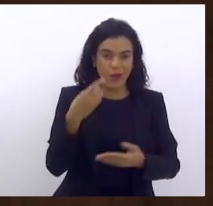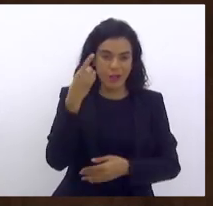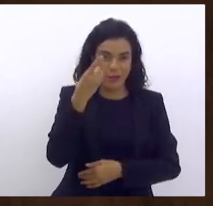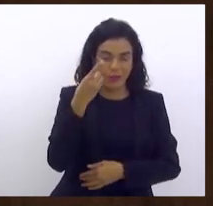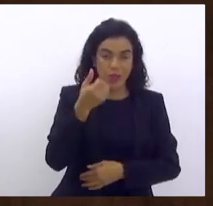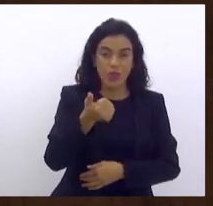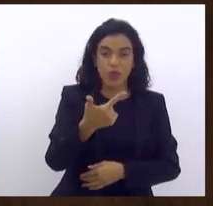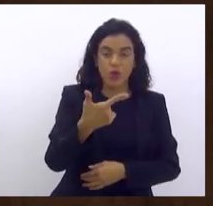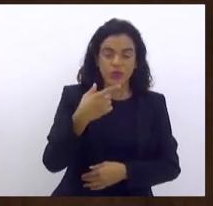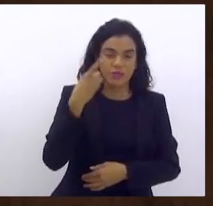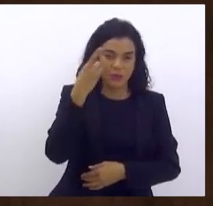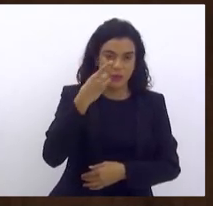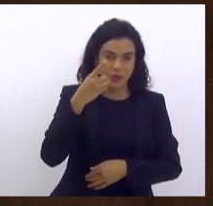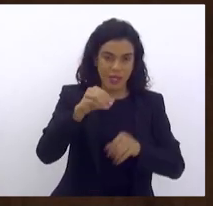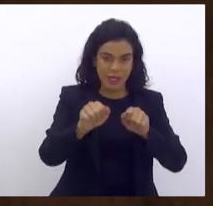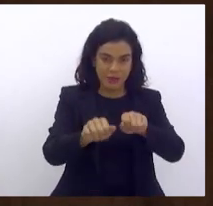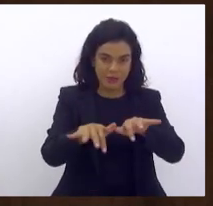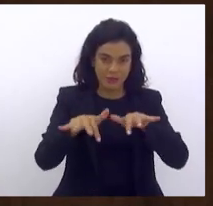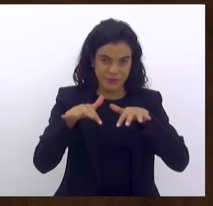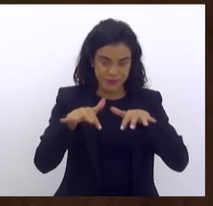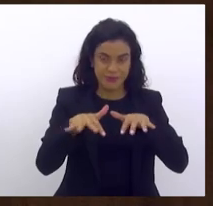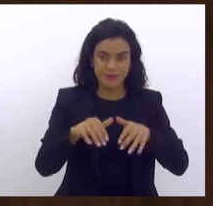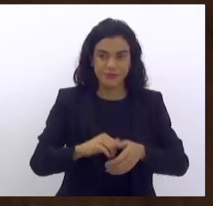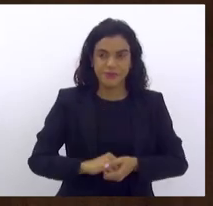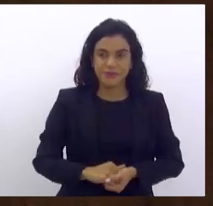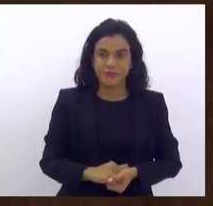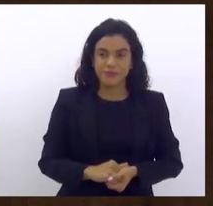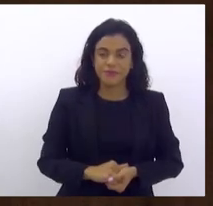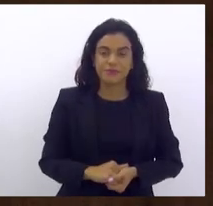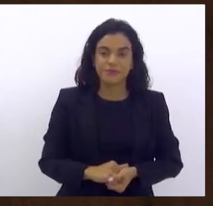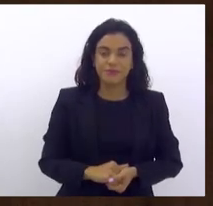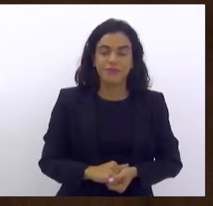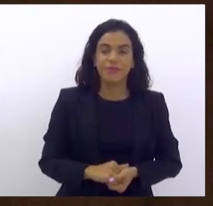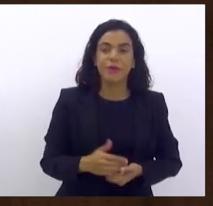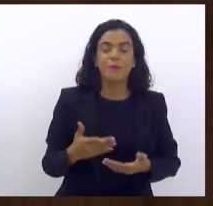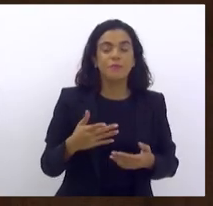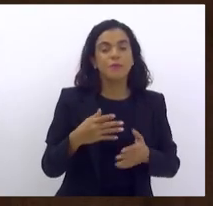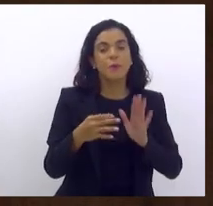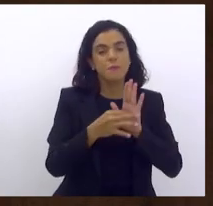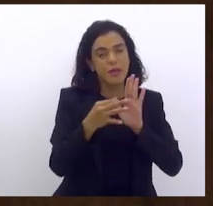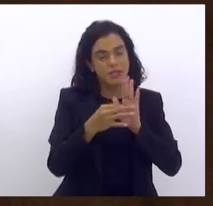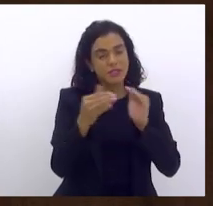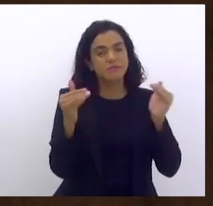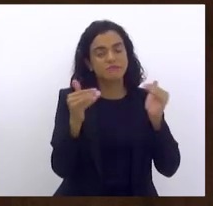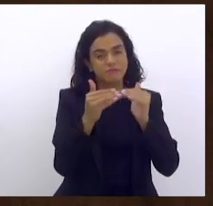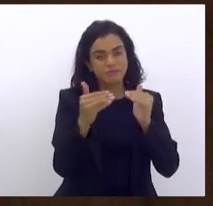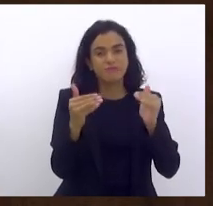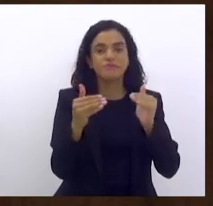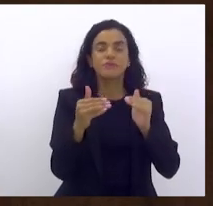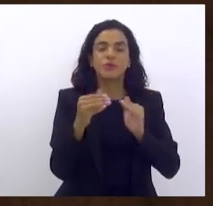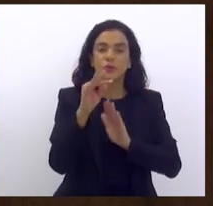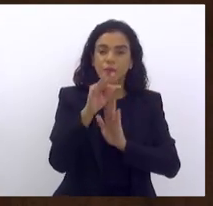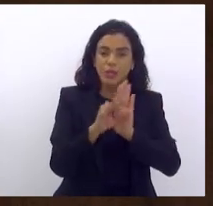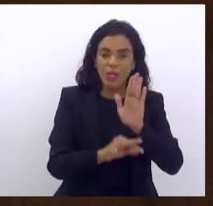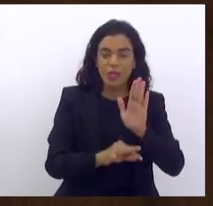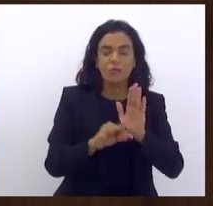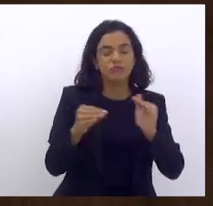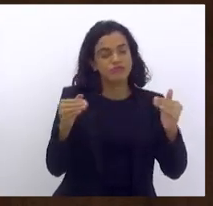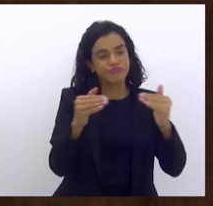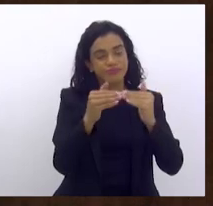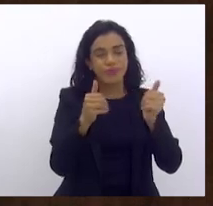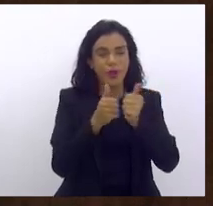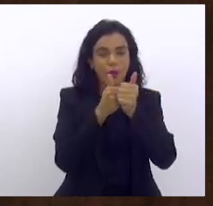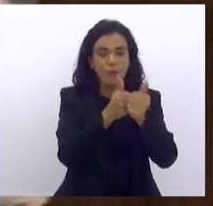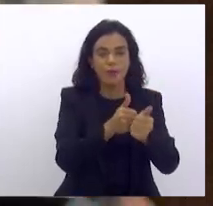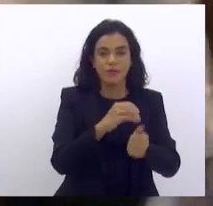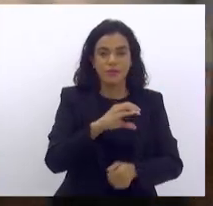12 para a deputada Lucinha no remoto. Parecer favorável nos termos do parecer da CCJ.